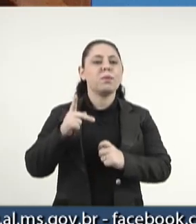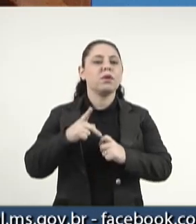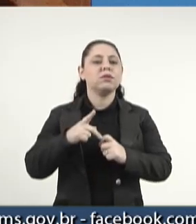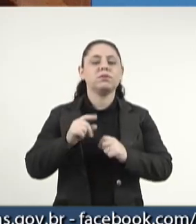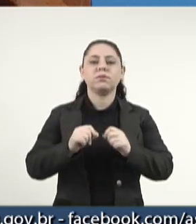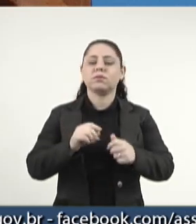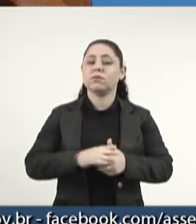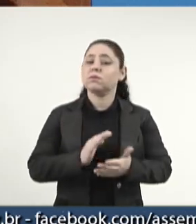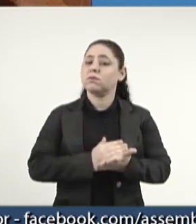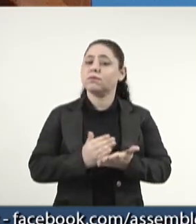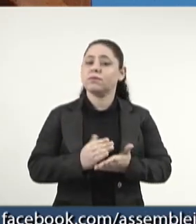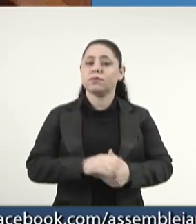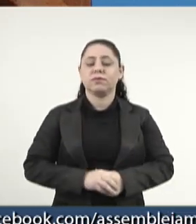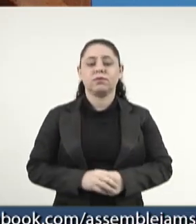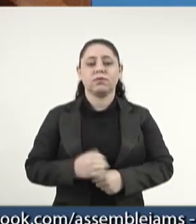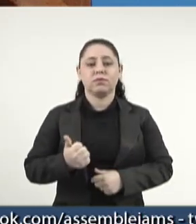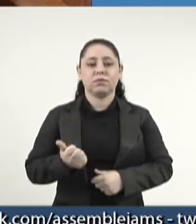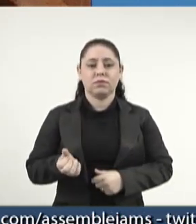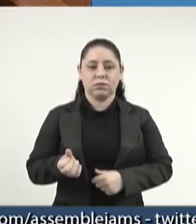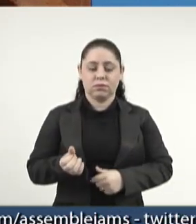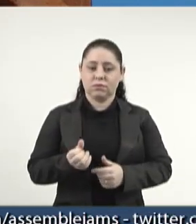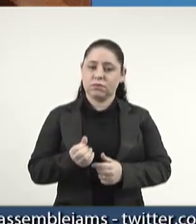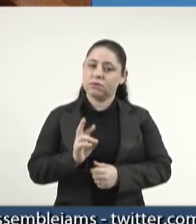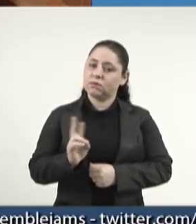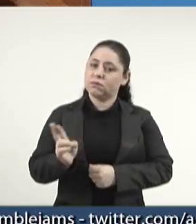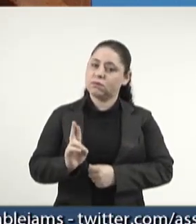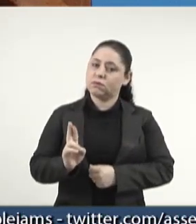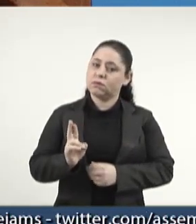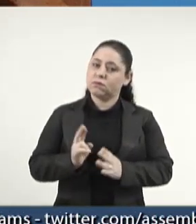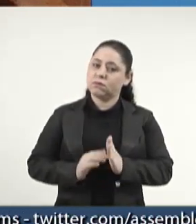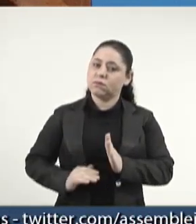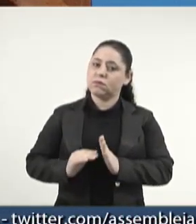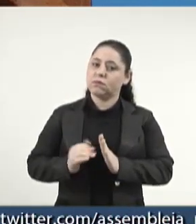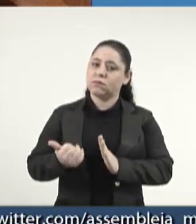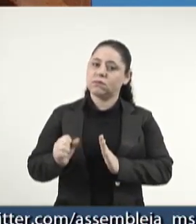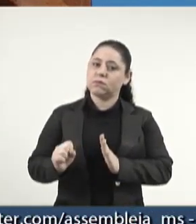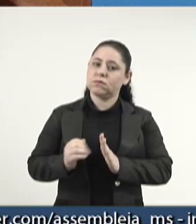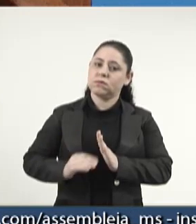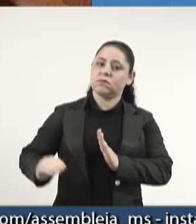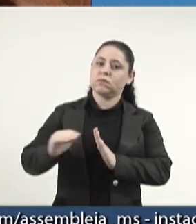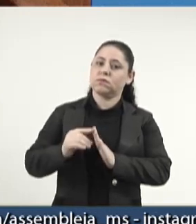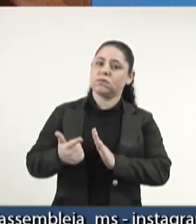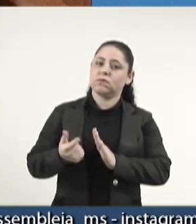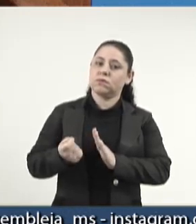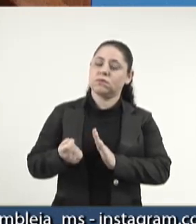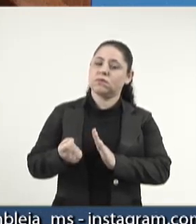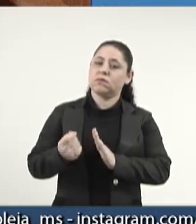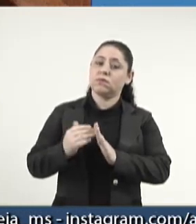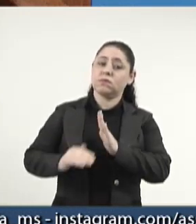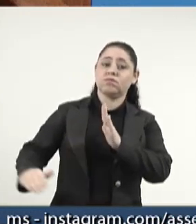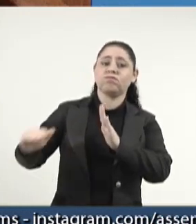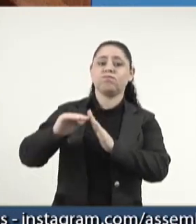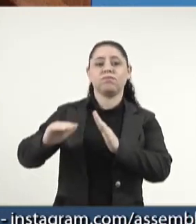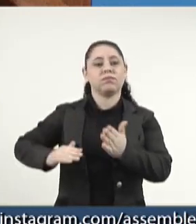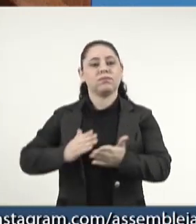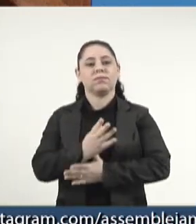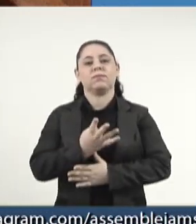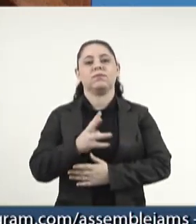que começou com R$16, passou para 18, passou a 20, foi aprovado